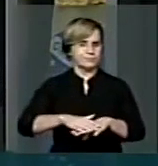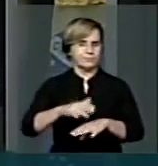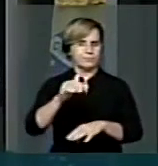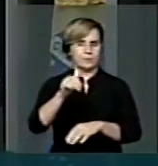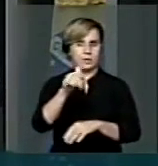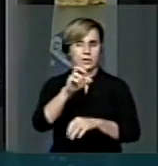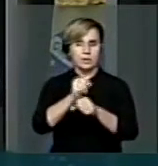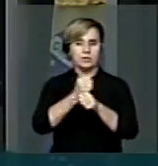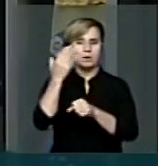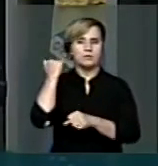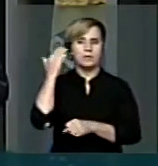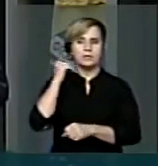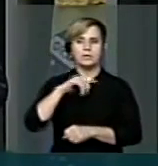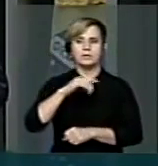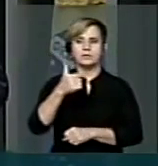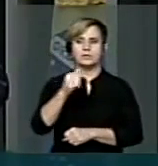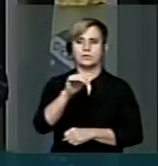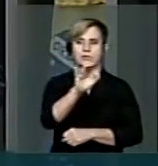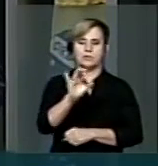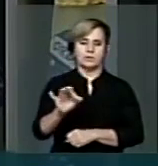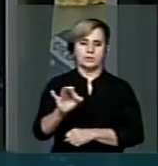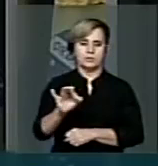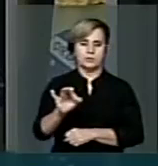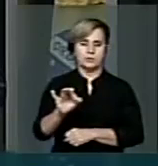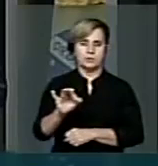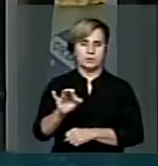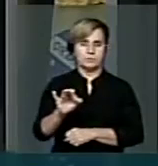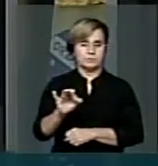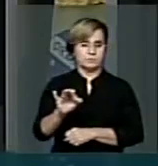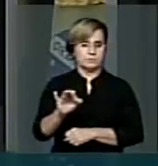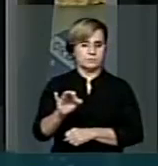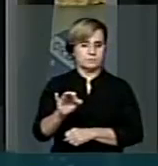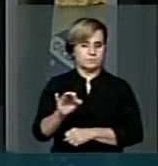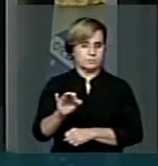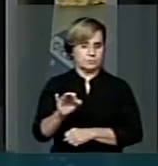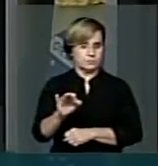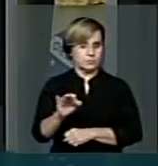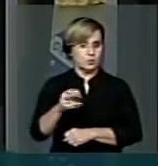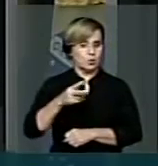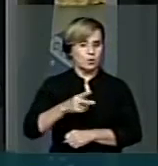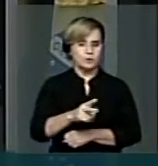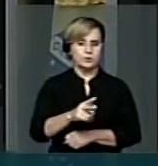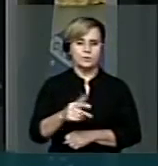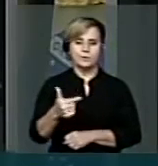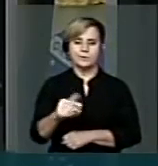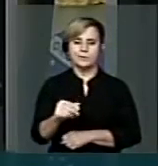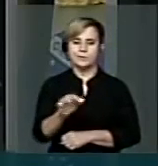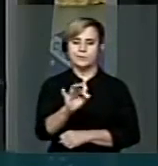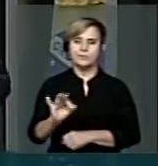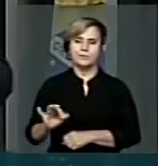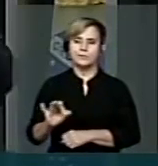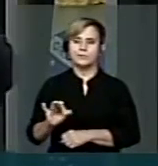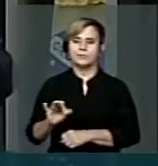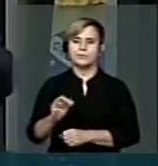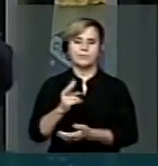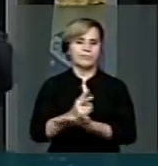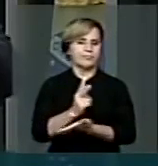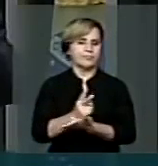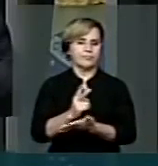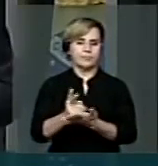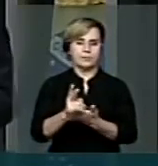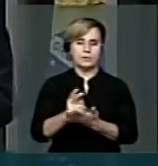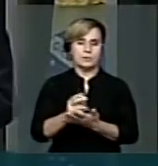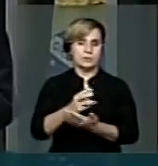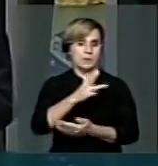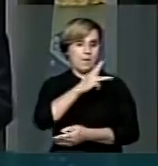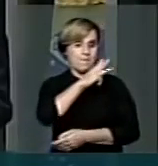anos atrás, eram 17%, apenas 17%, continuam os 17%. Para o 3º ano do ensino